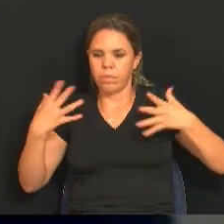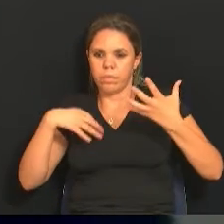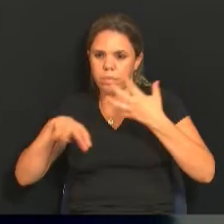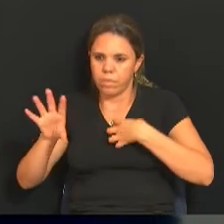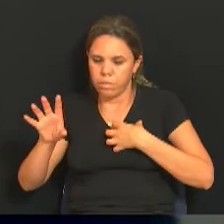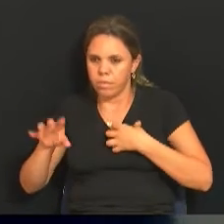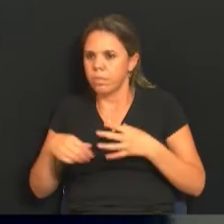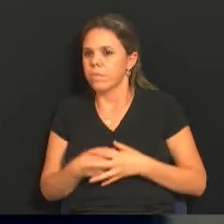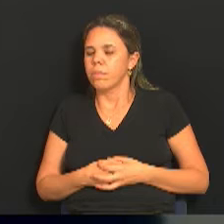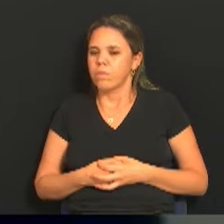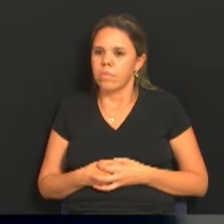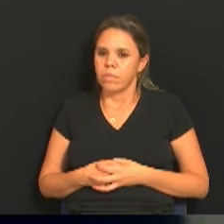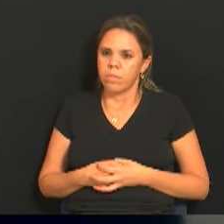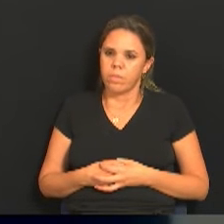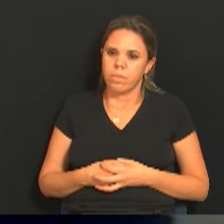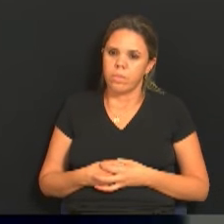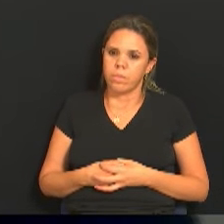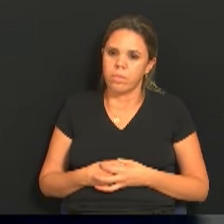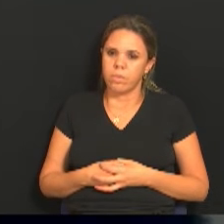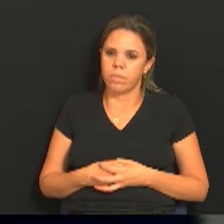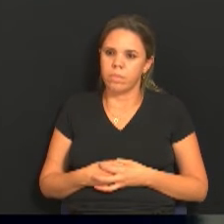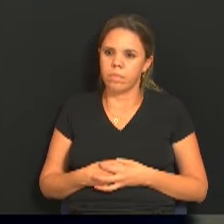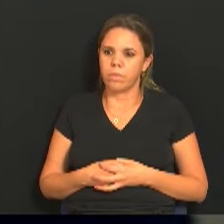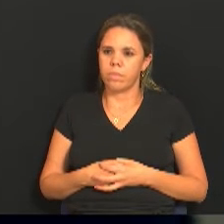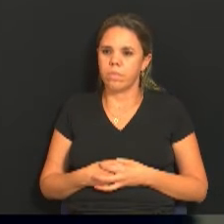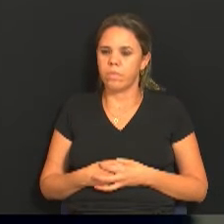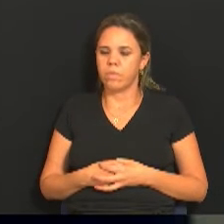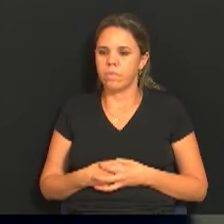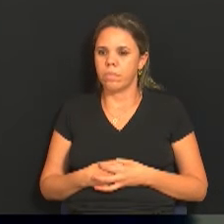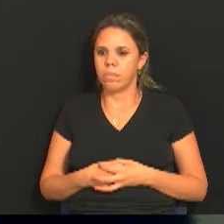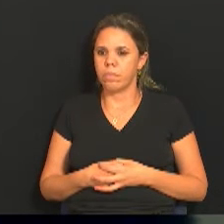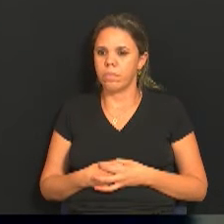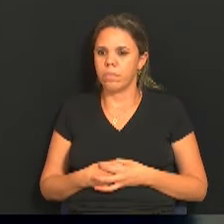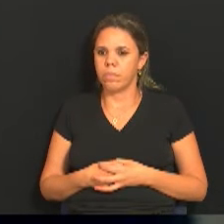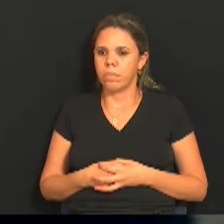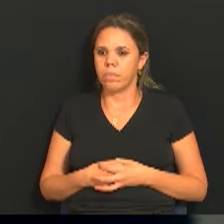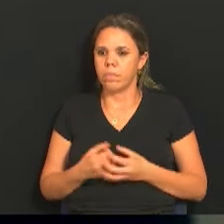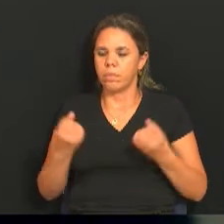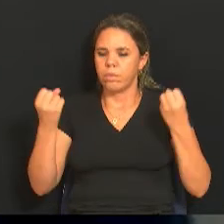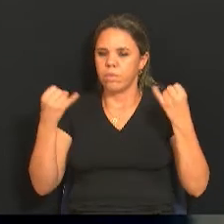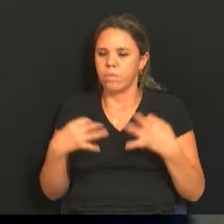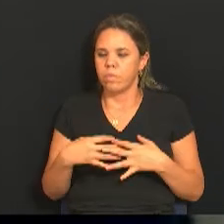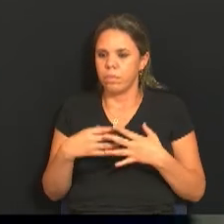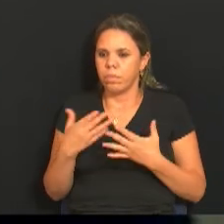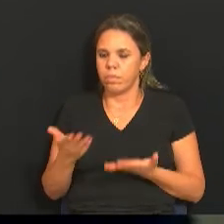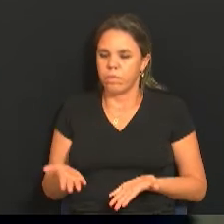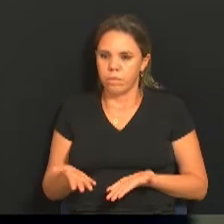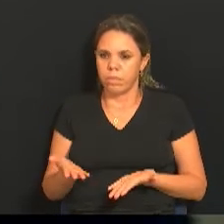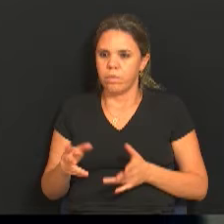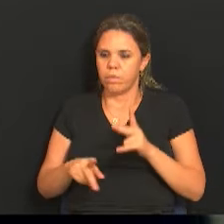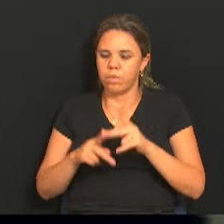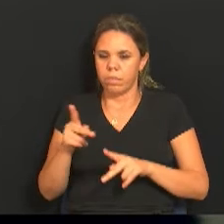é singular, né? Vocês comentaram muito, né, que na população em